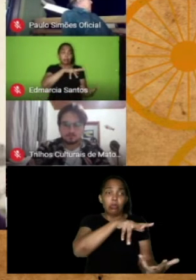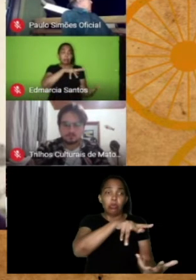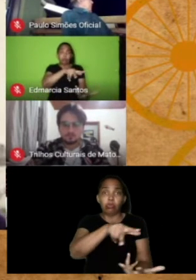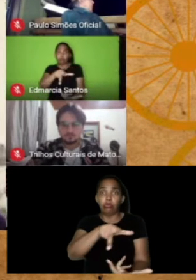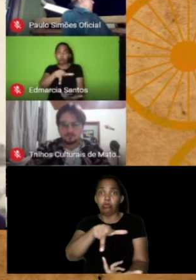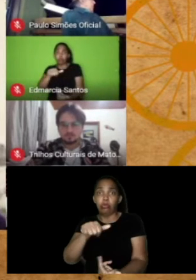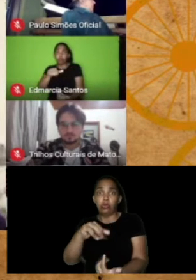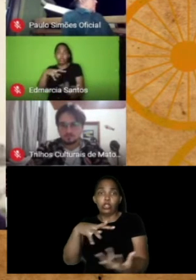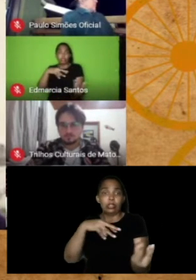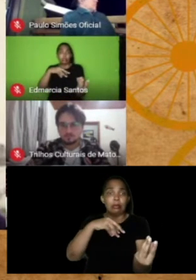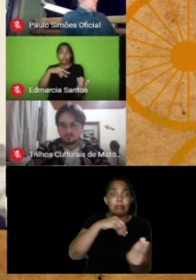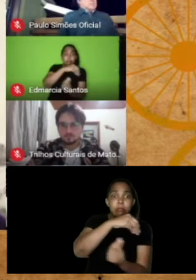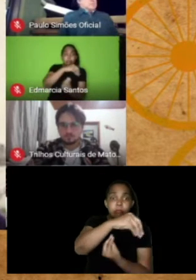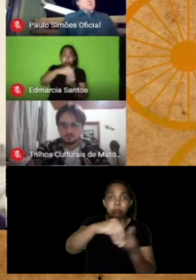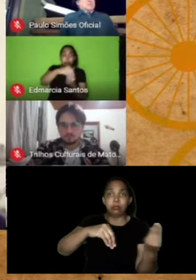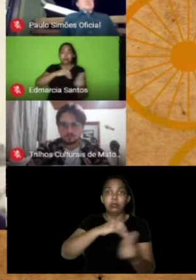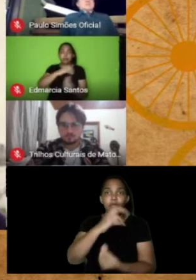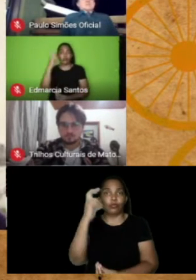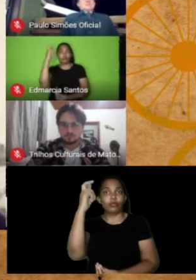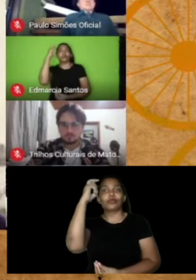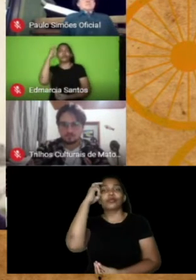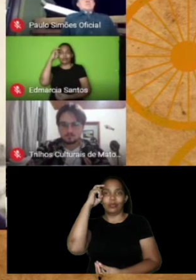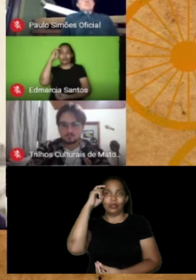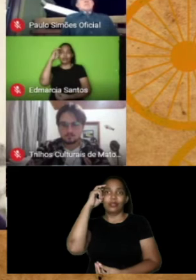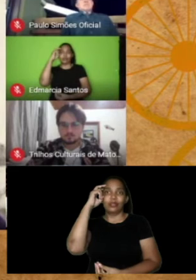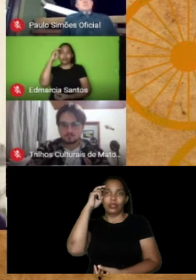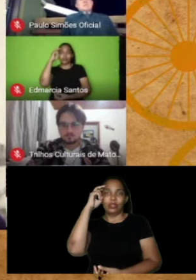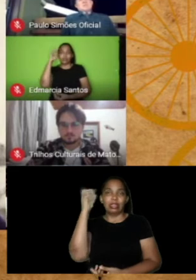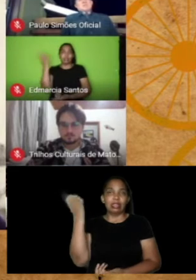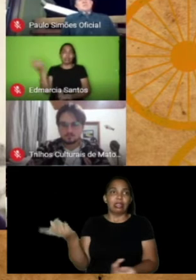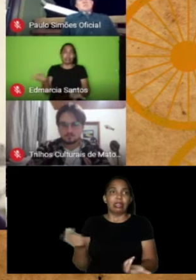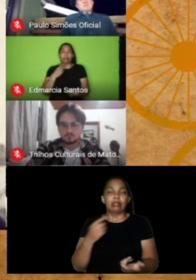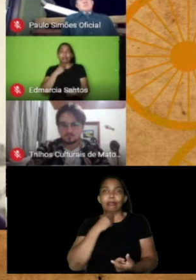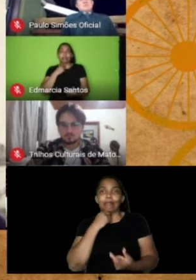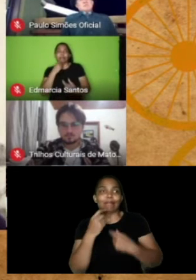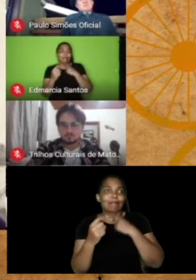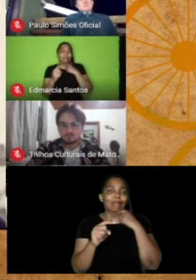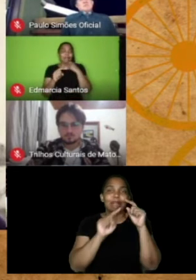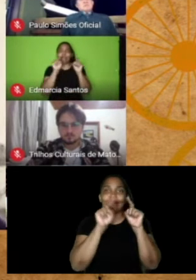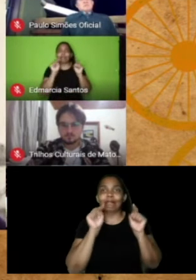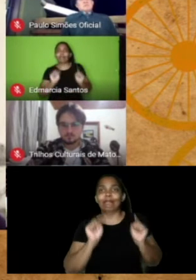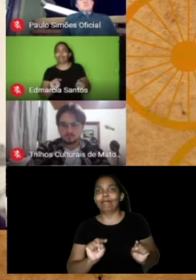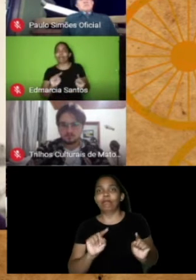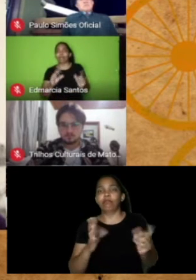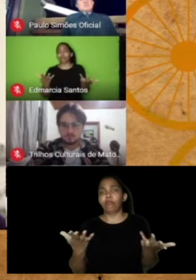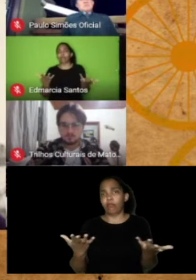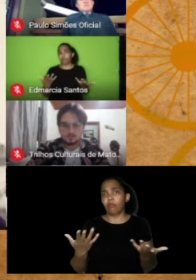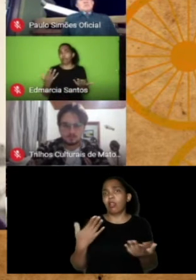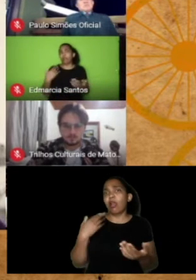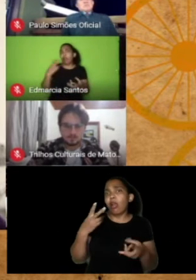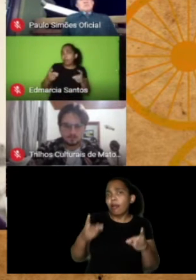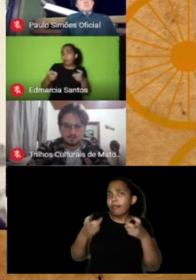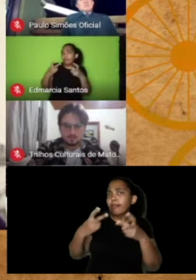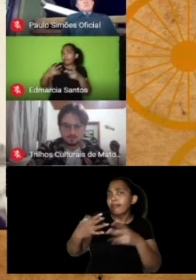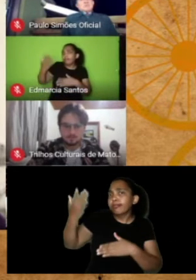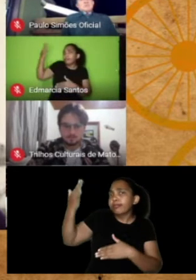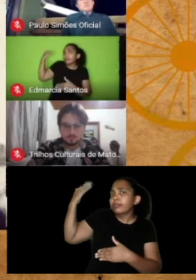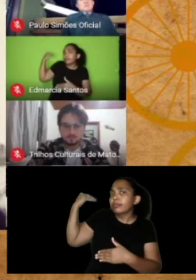lusitano era uma incógnita, né? Às vezes, a gente tem relatos aí que, durante o século XVIII, embarcações